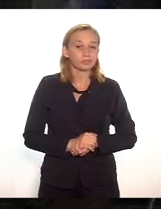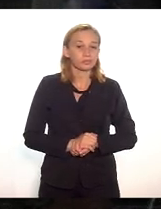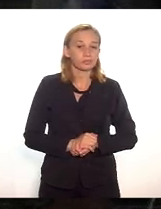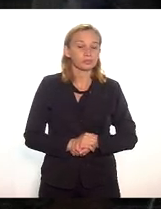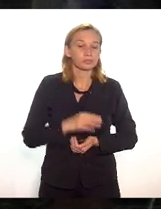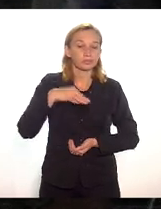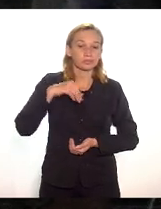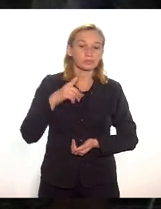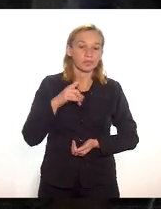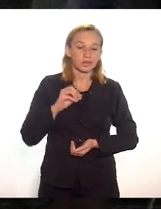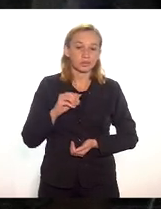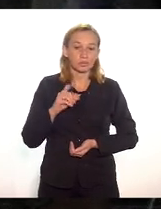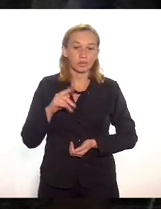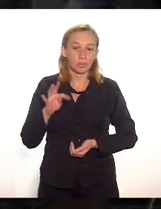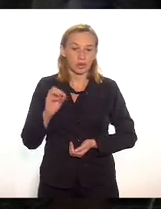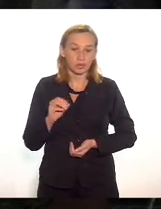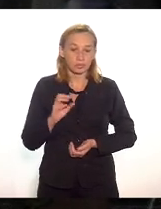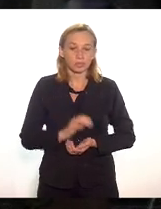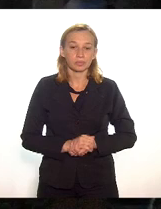Márcio Galberto.